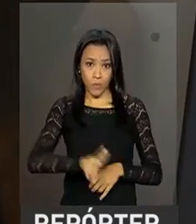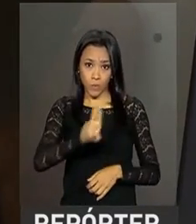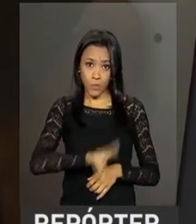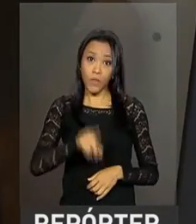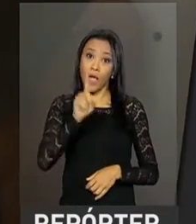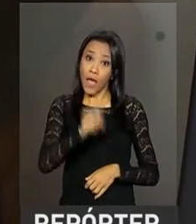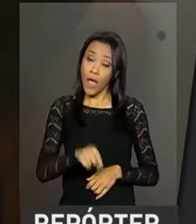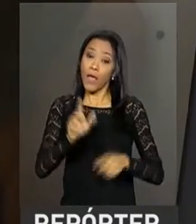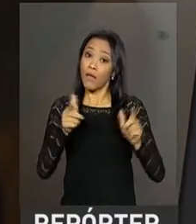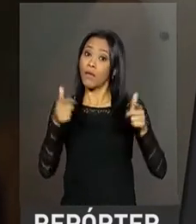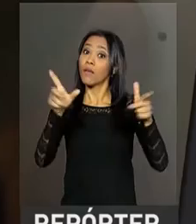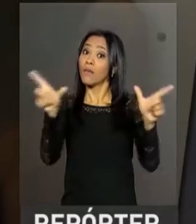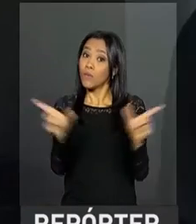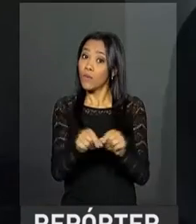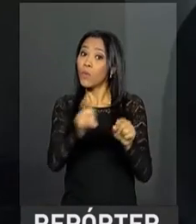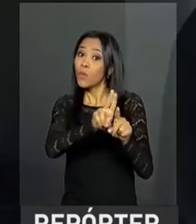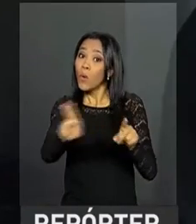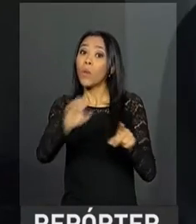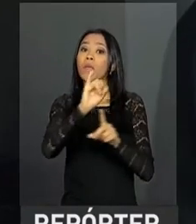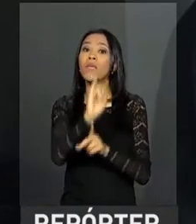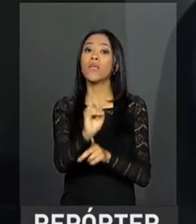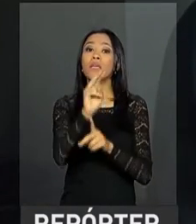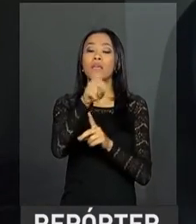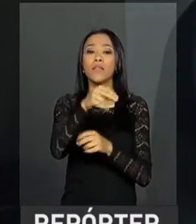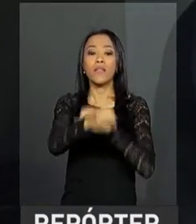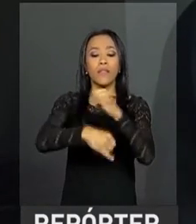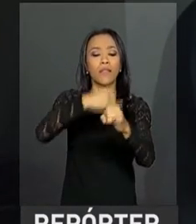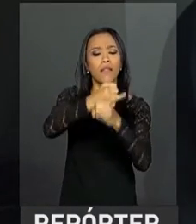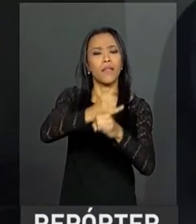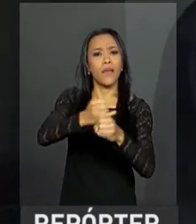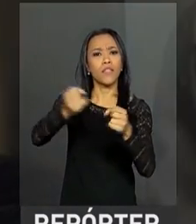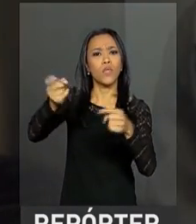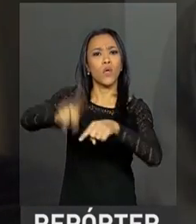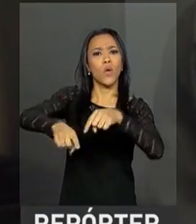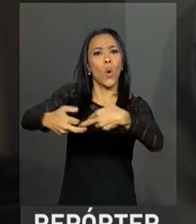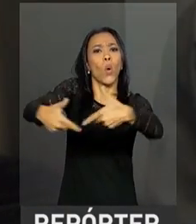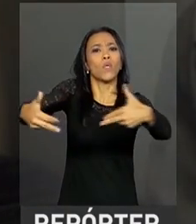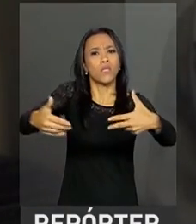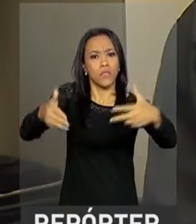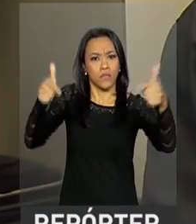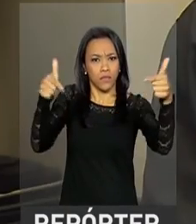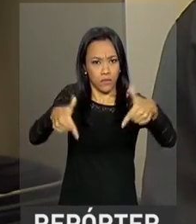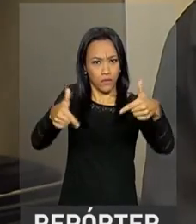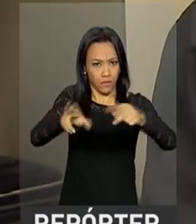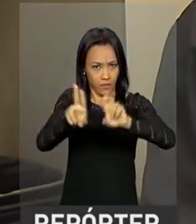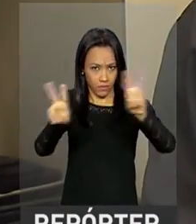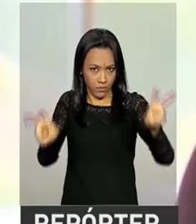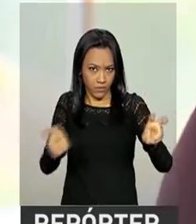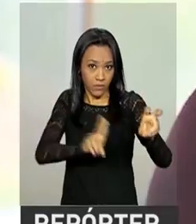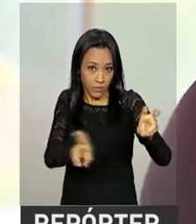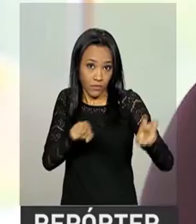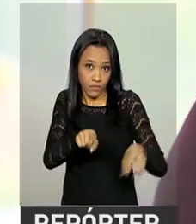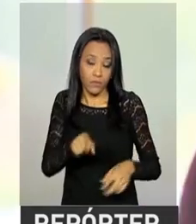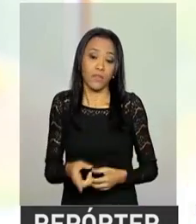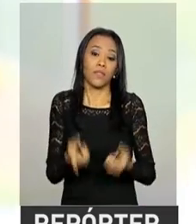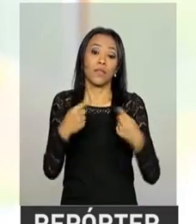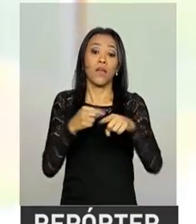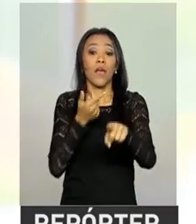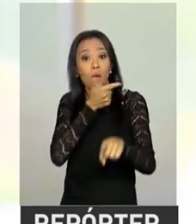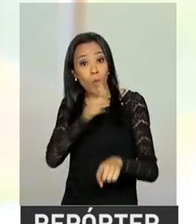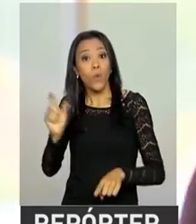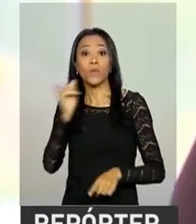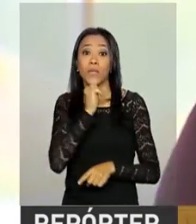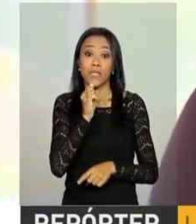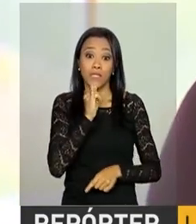de internet das coisas e você pode estar fazendo parte dessa revolução sem ter notado esse é um outro exemplo